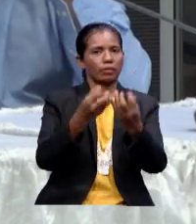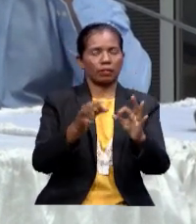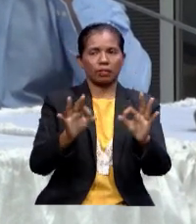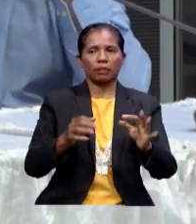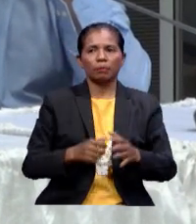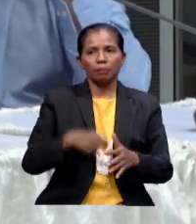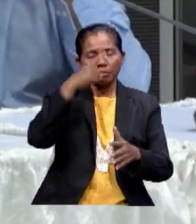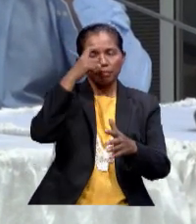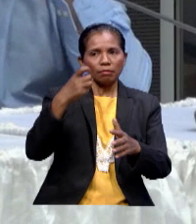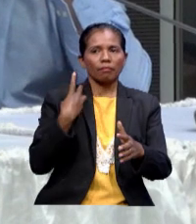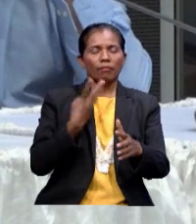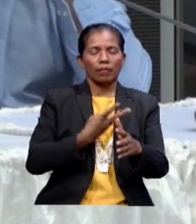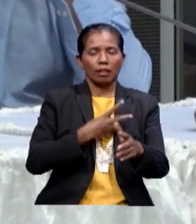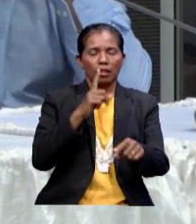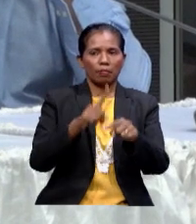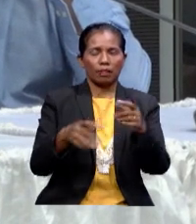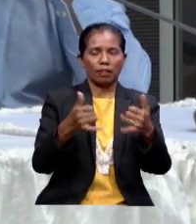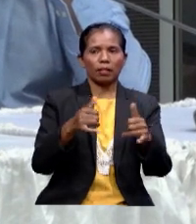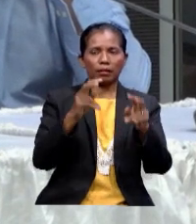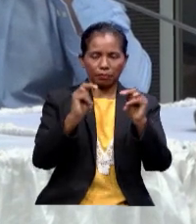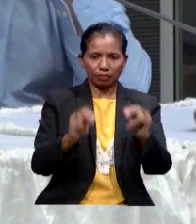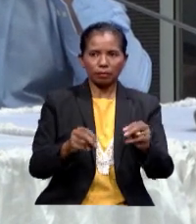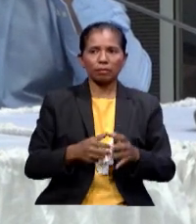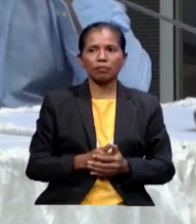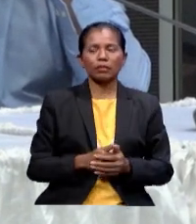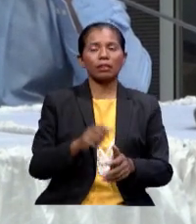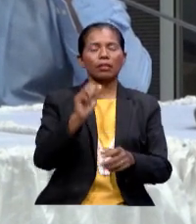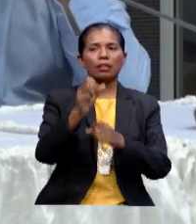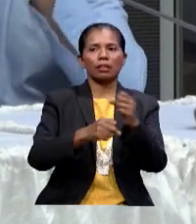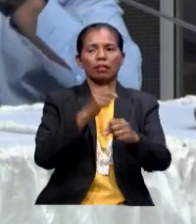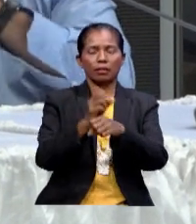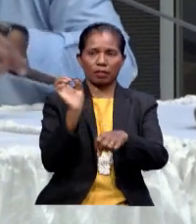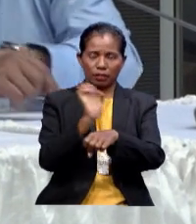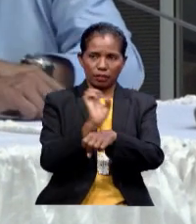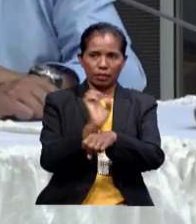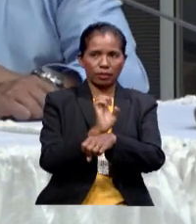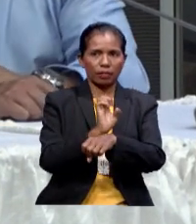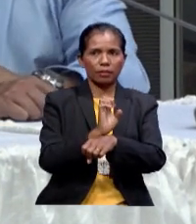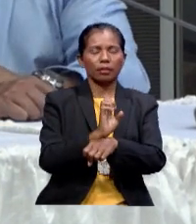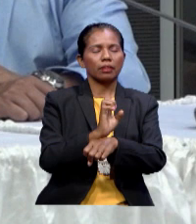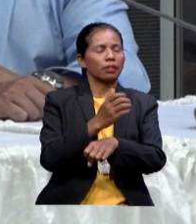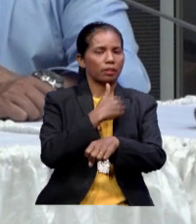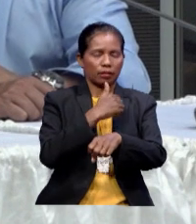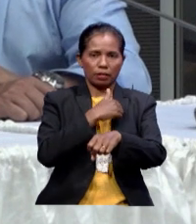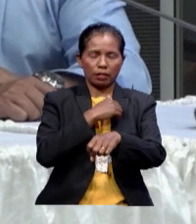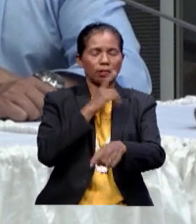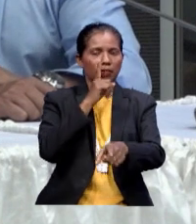Também é uma dentro da Lima. 20 anos depois, a economia de Timor-Leste se dá, consegue